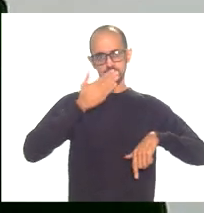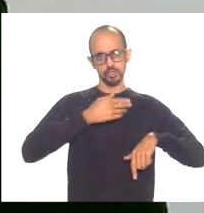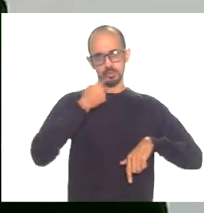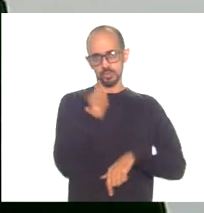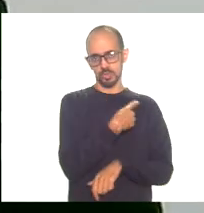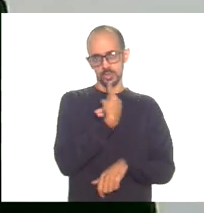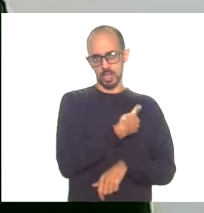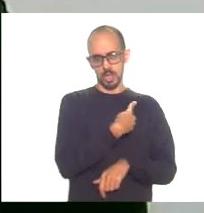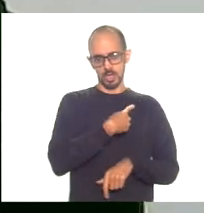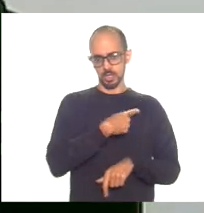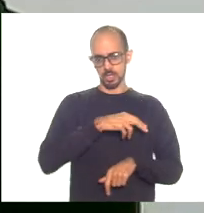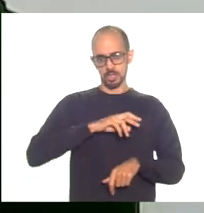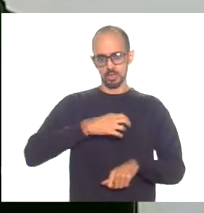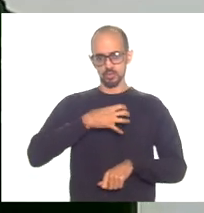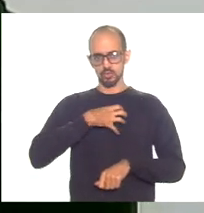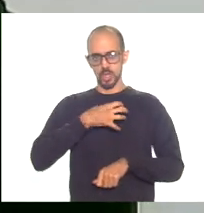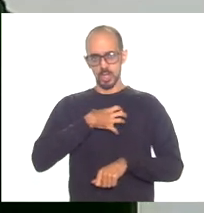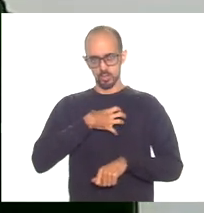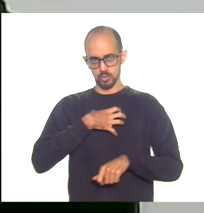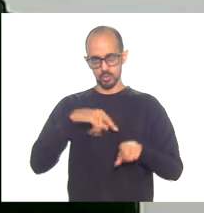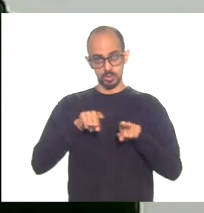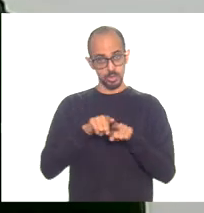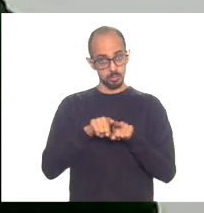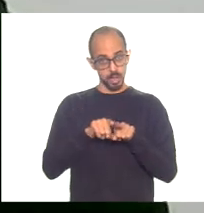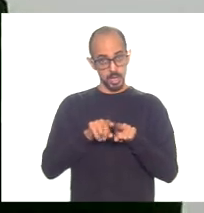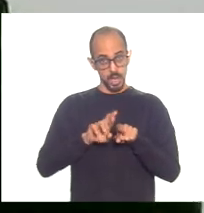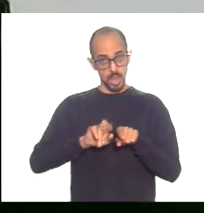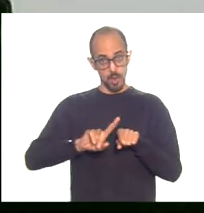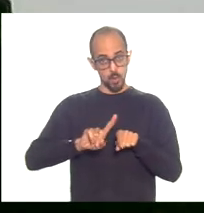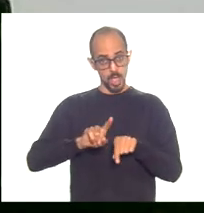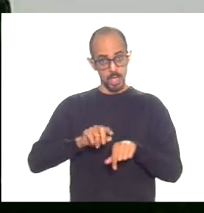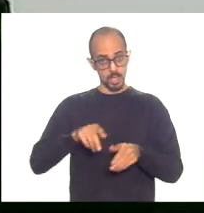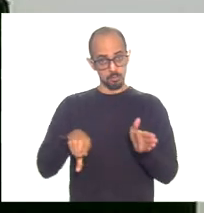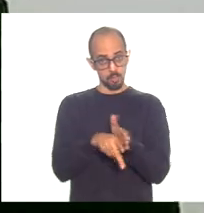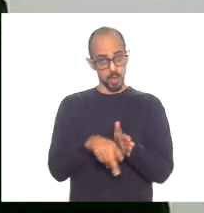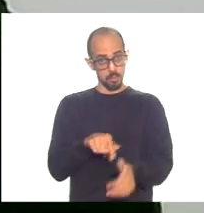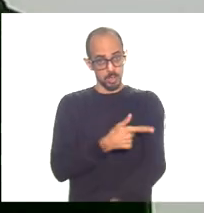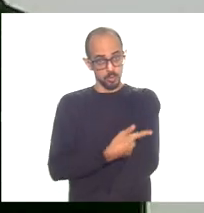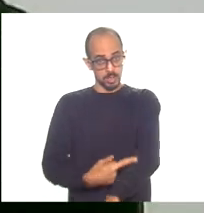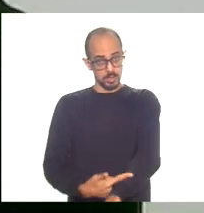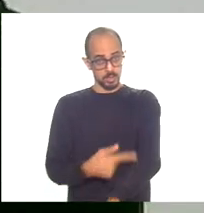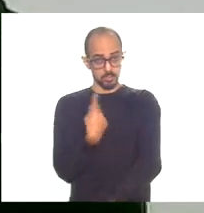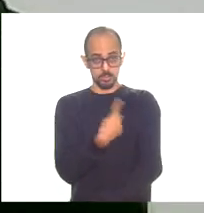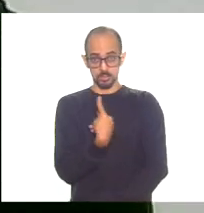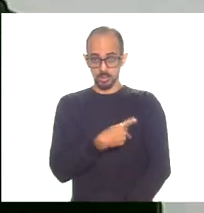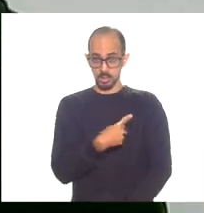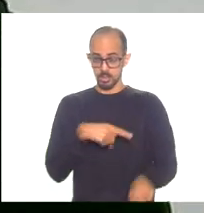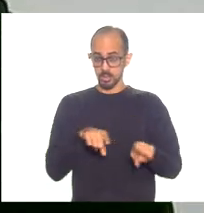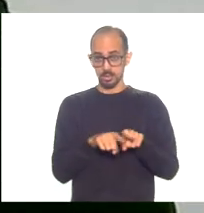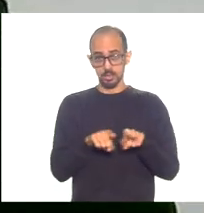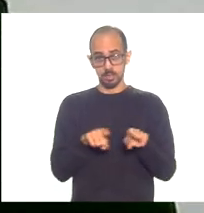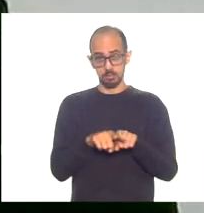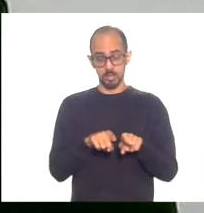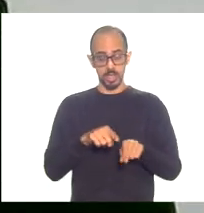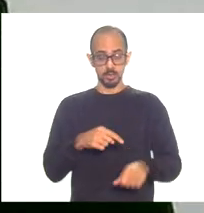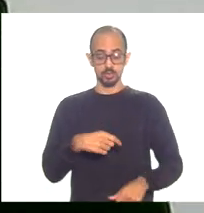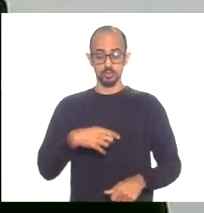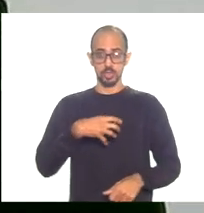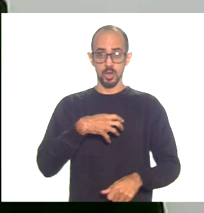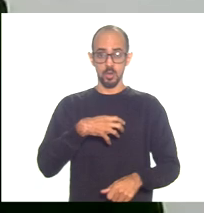personalidade, não é da sua disciplina e não é do seu aprendizado